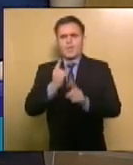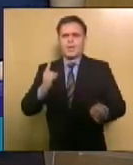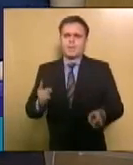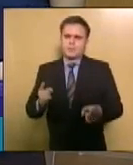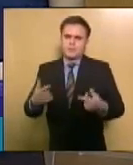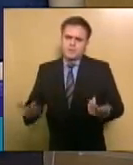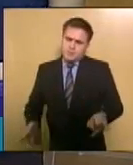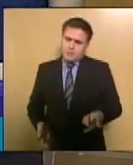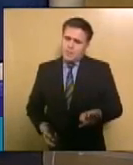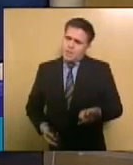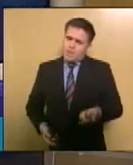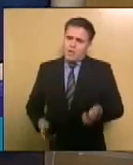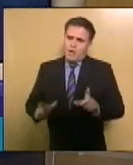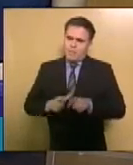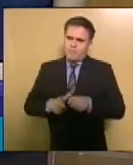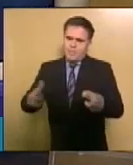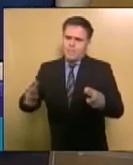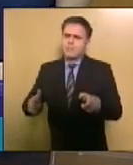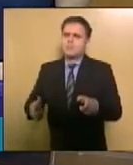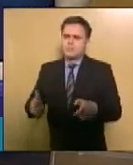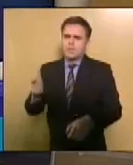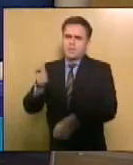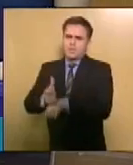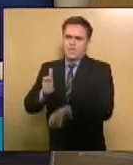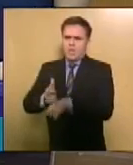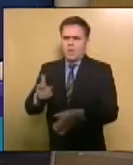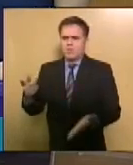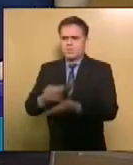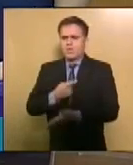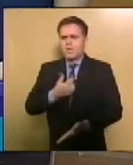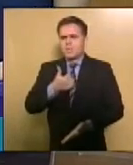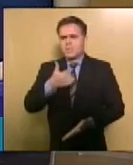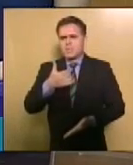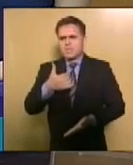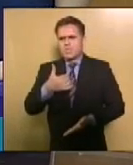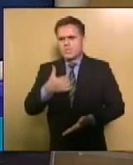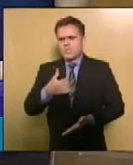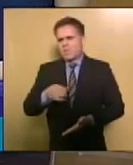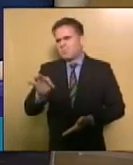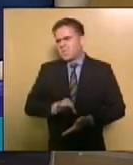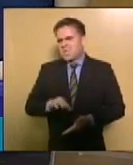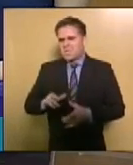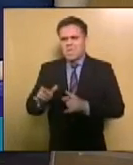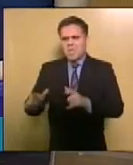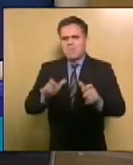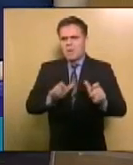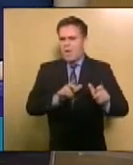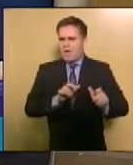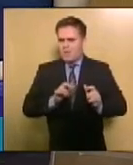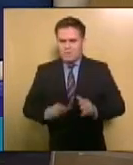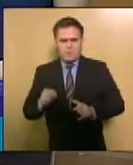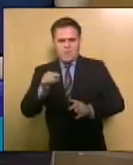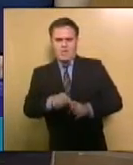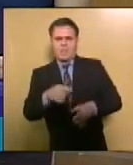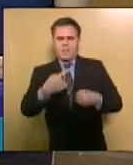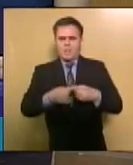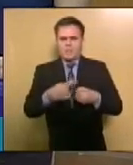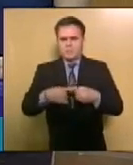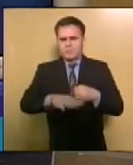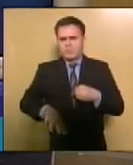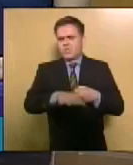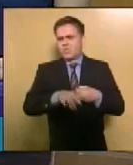dos homicídios nesses municípios acontecem em menos de 10% dos bairros então é meia dúzia de bairros naquele município